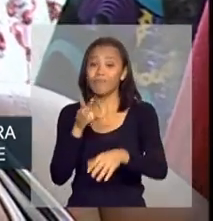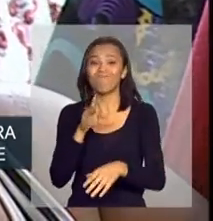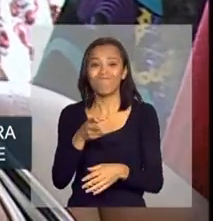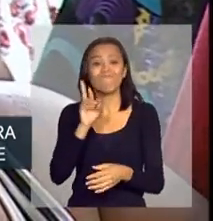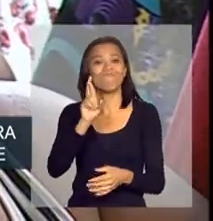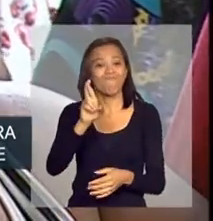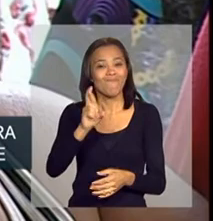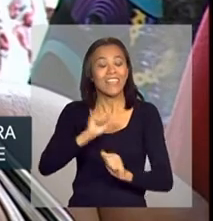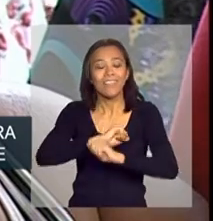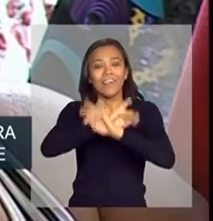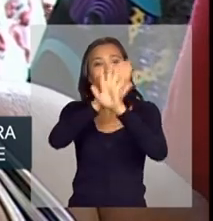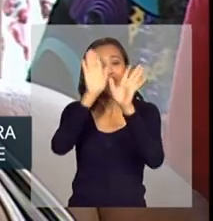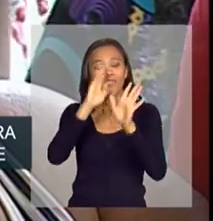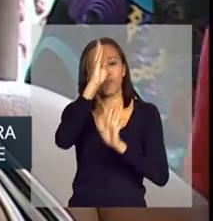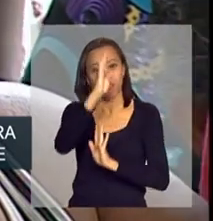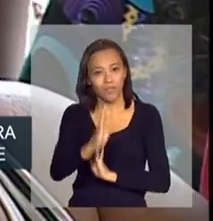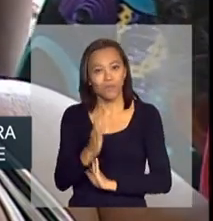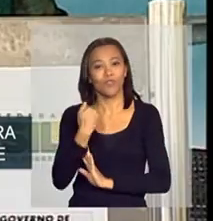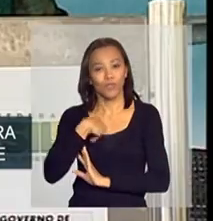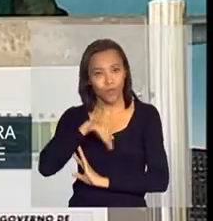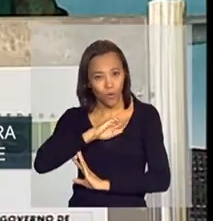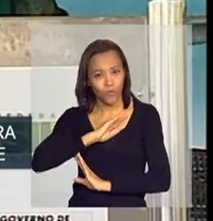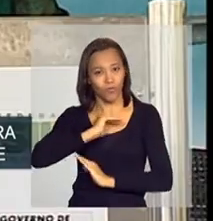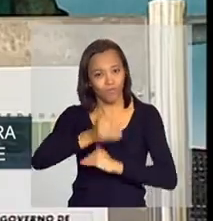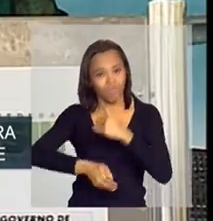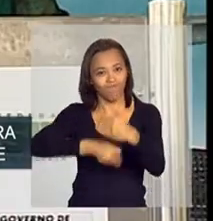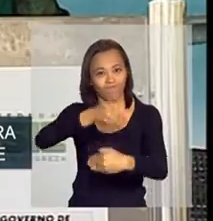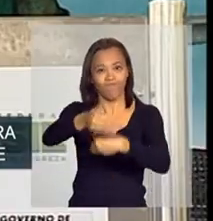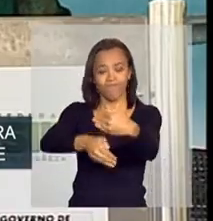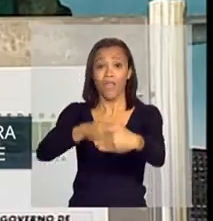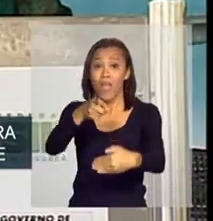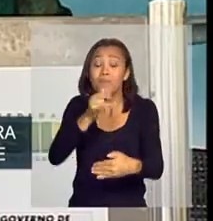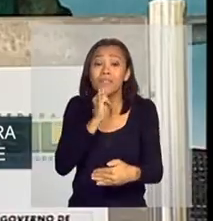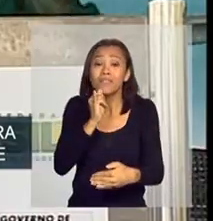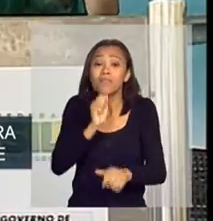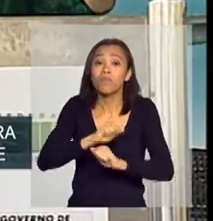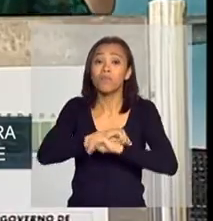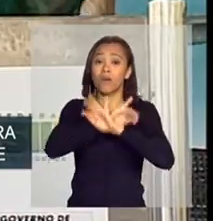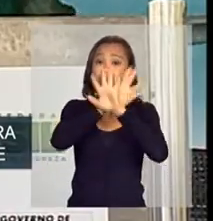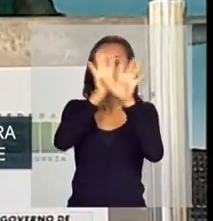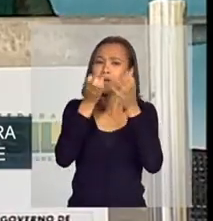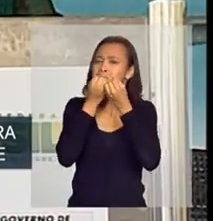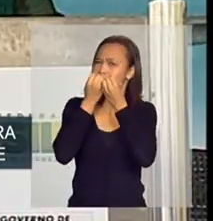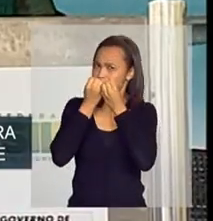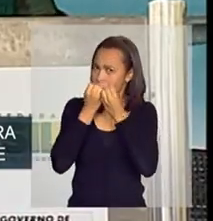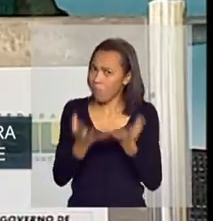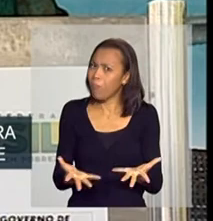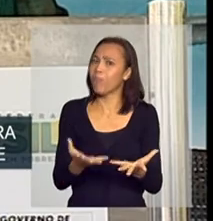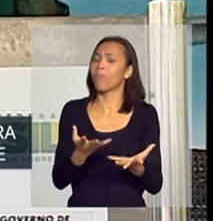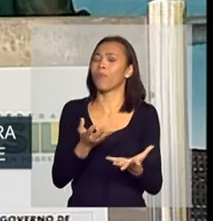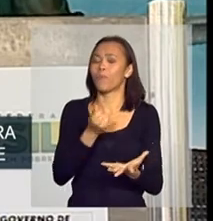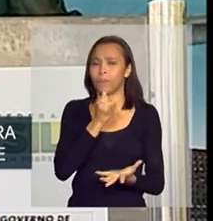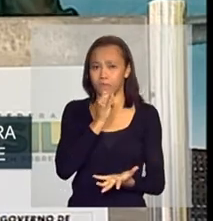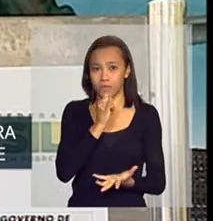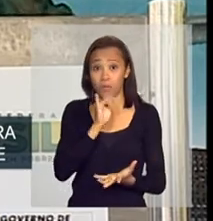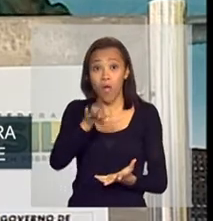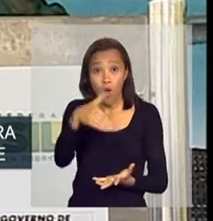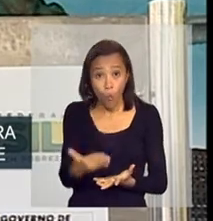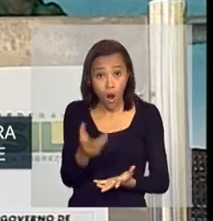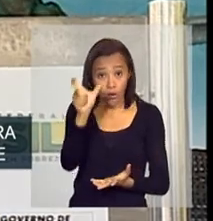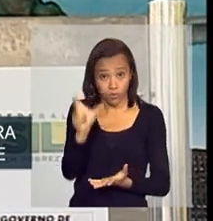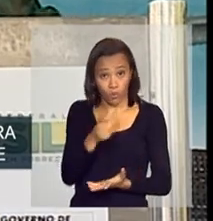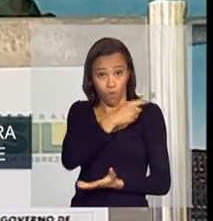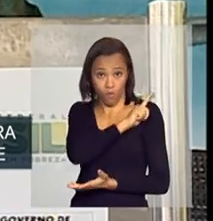Brasil que nós estamos construindo. É um exemplo claro e um bom exemplo. Quando o Deda